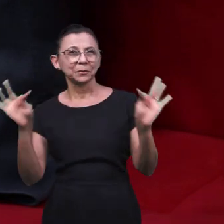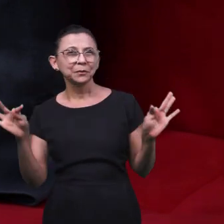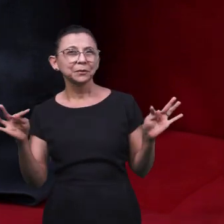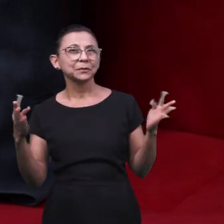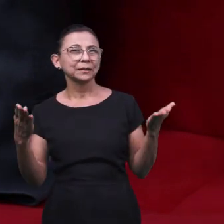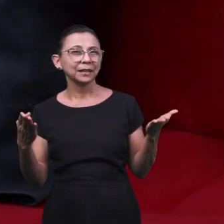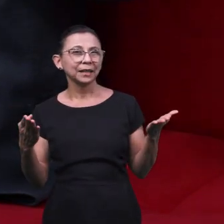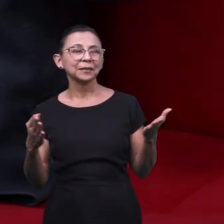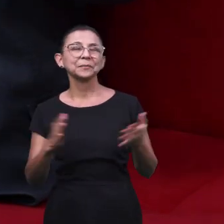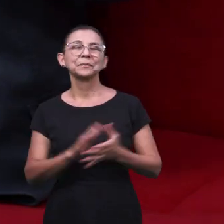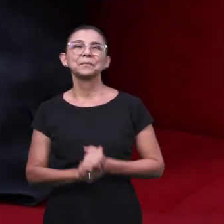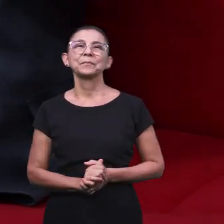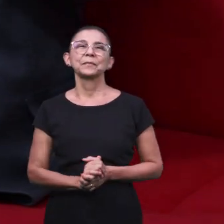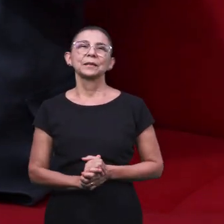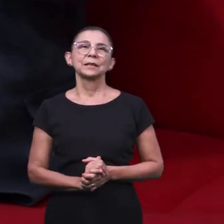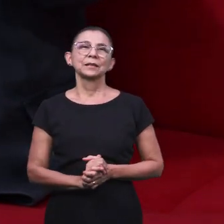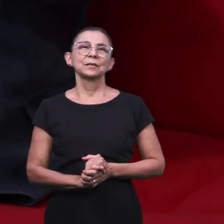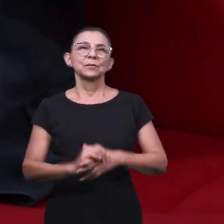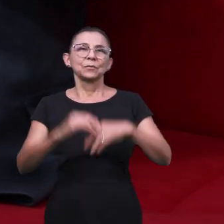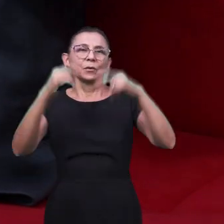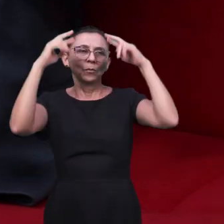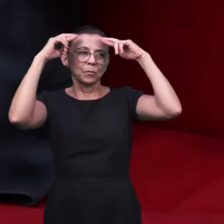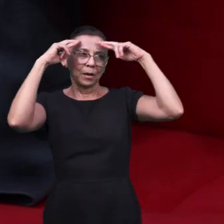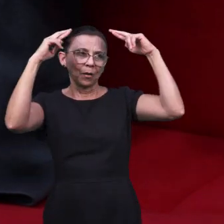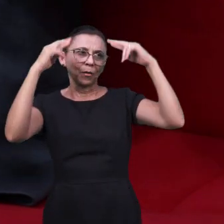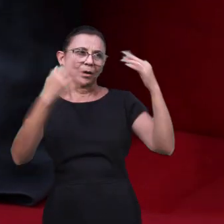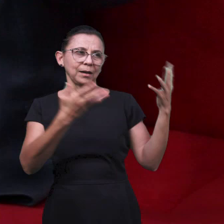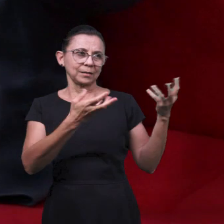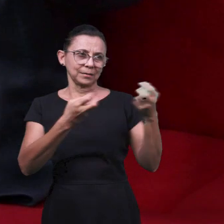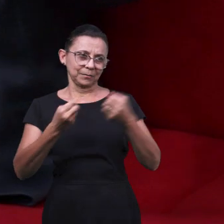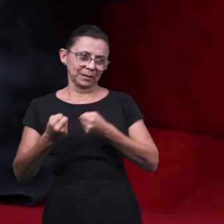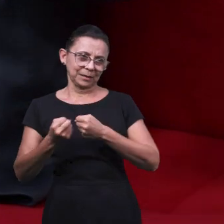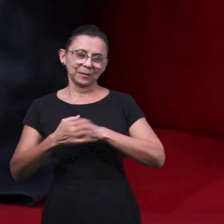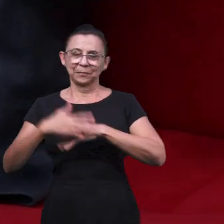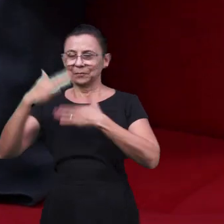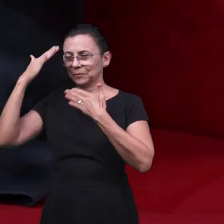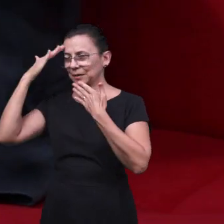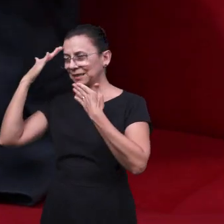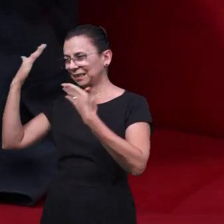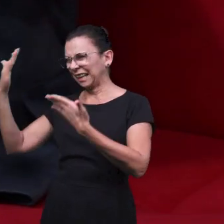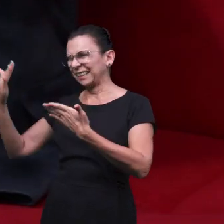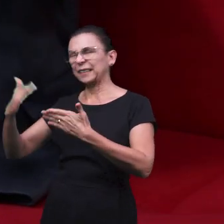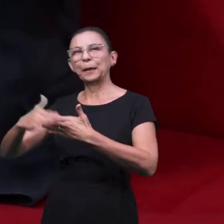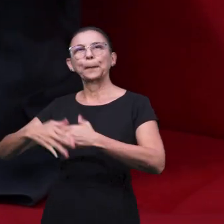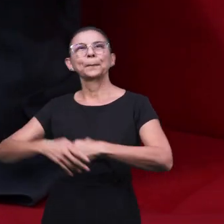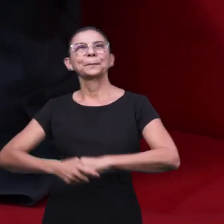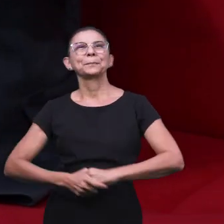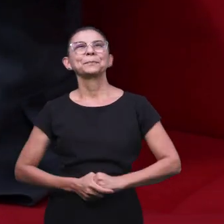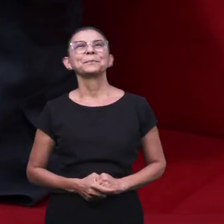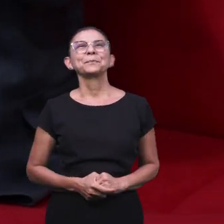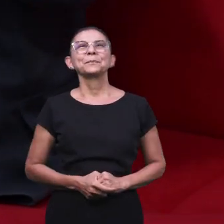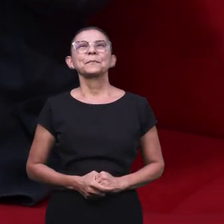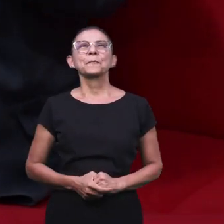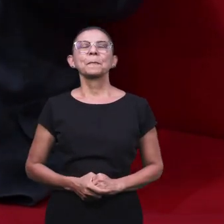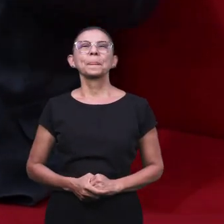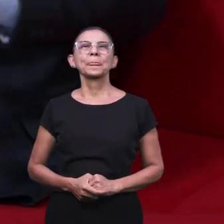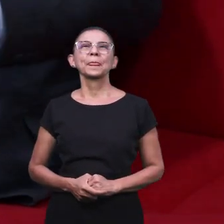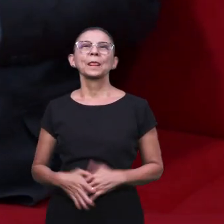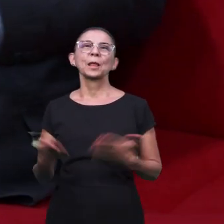você conseguir o material, informações, a gravação do grande coral evangélico, não é isso?